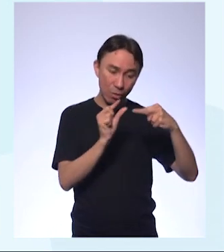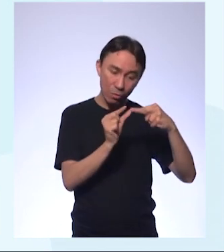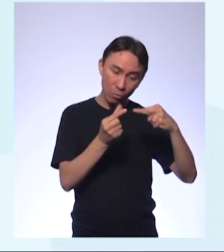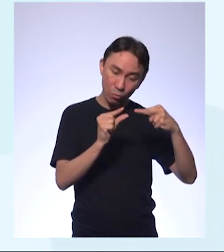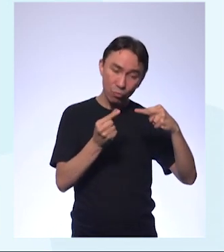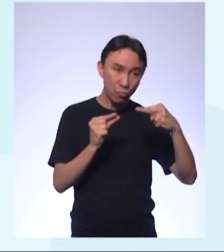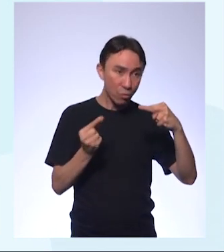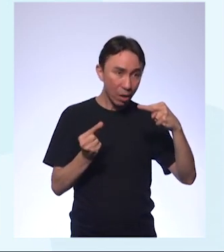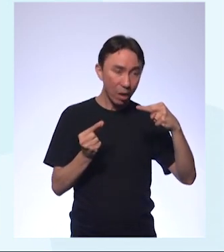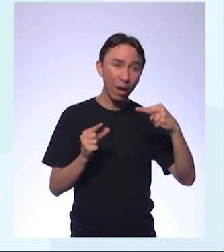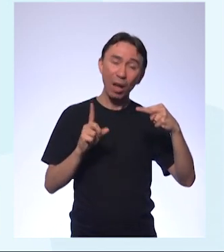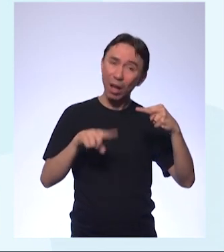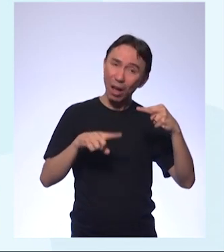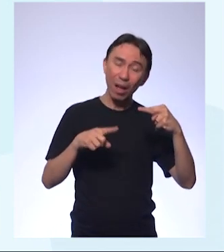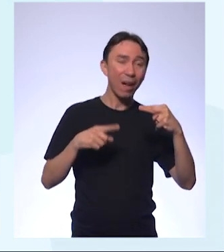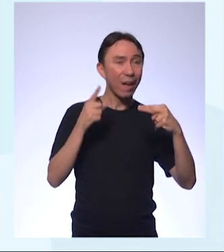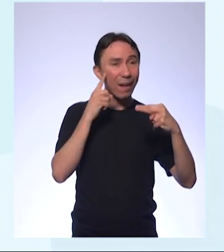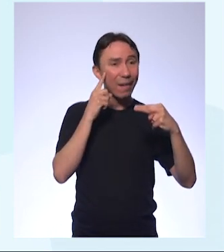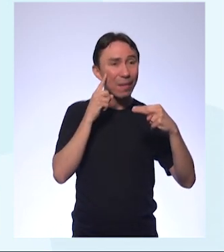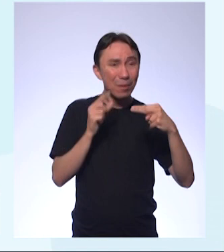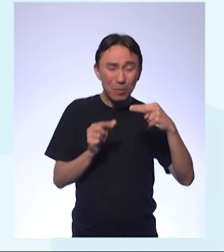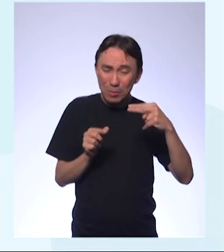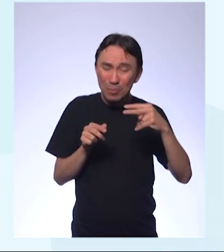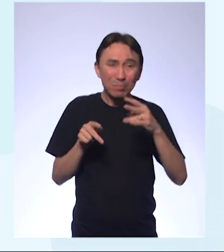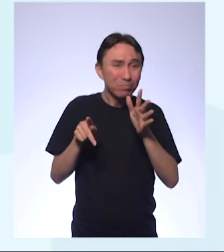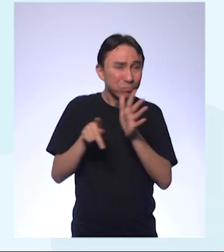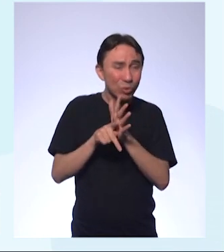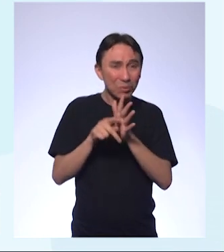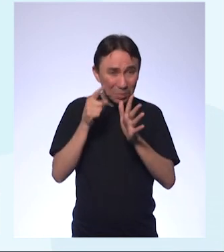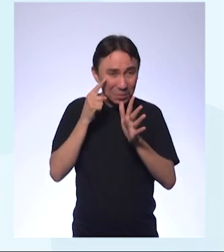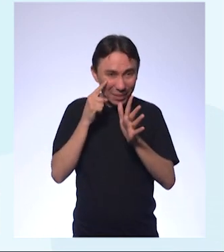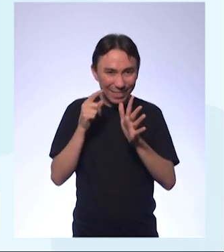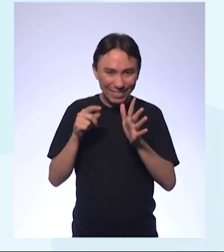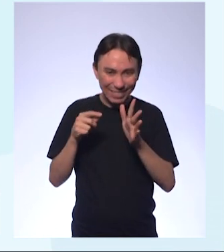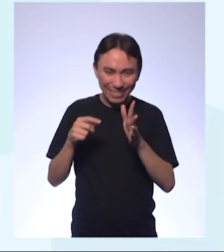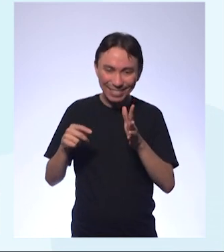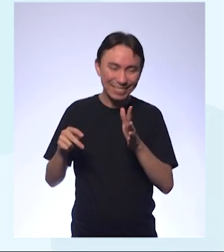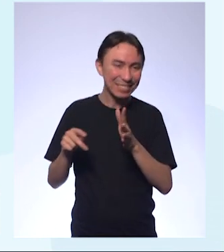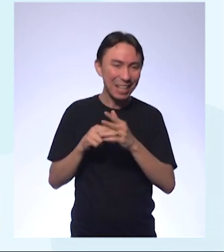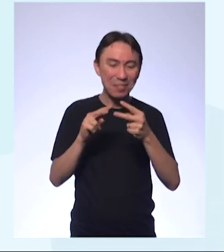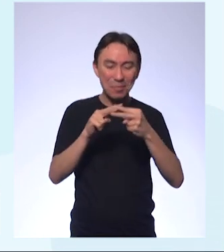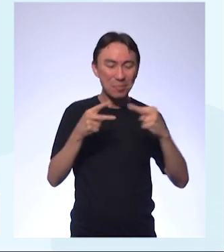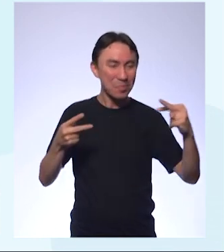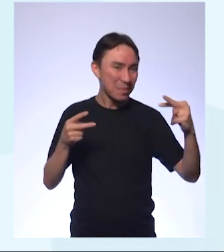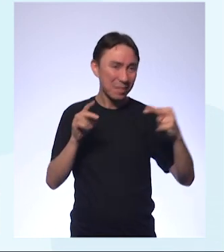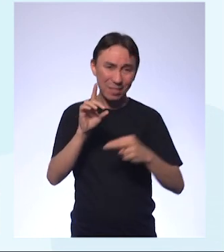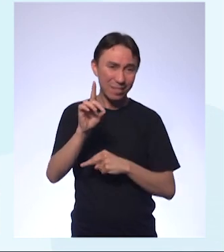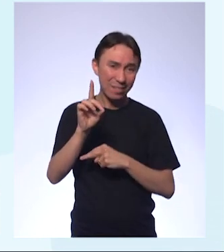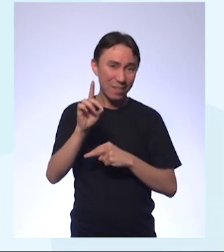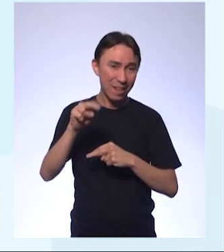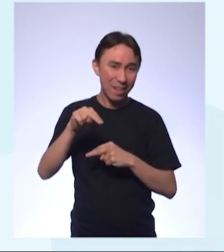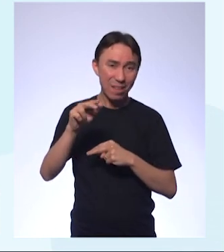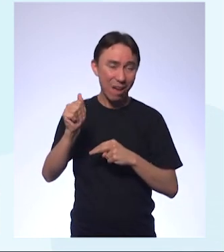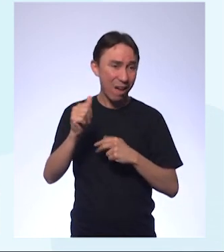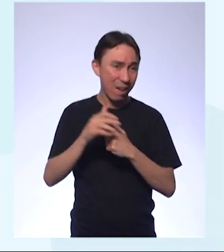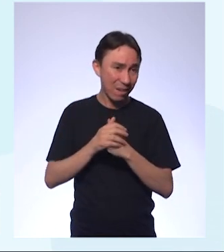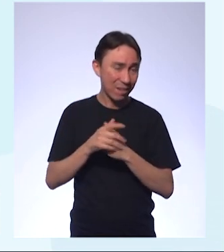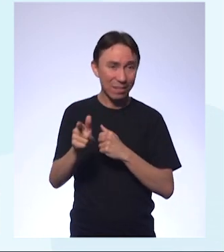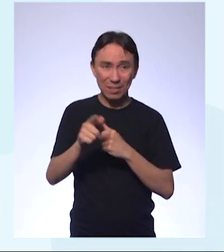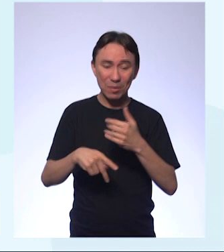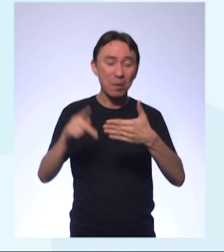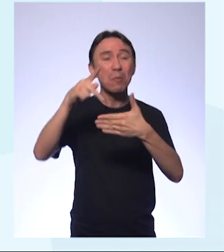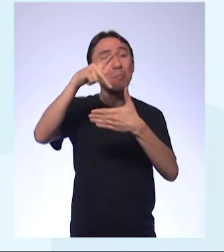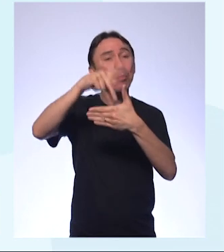de DNA, é uma sequência ali daquelas bases nitrogenadas que vai codificar alguma proteína, tá? Então, é como se fosse